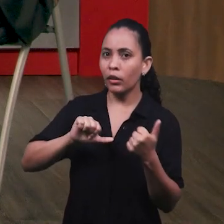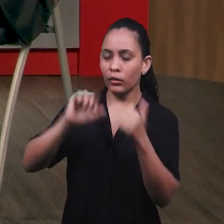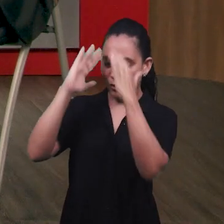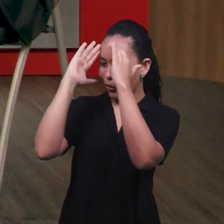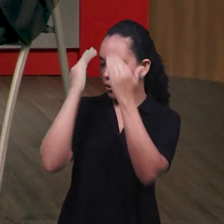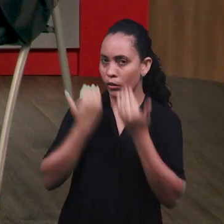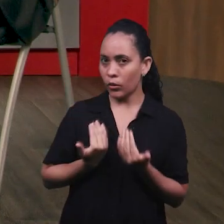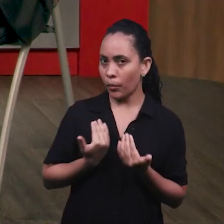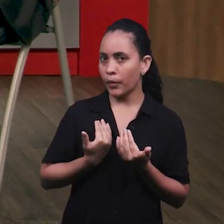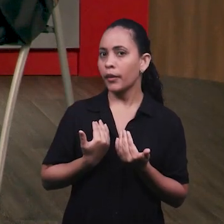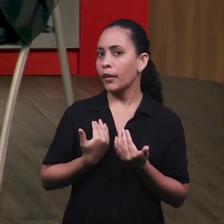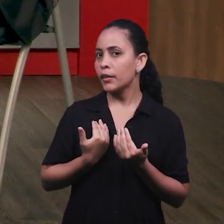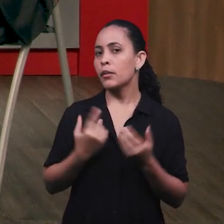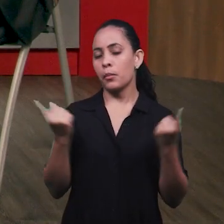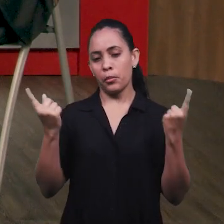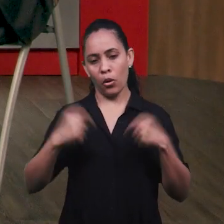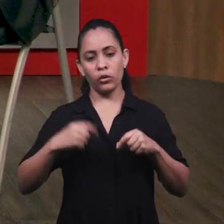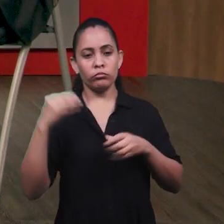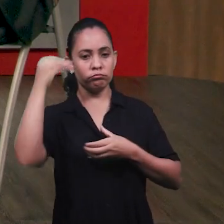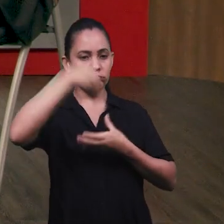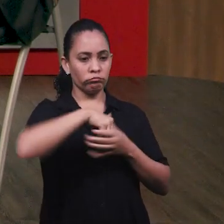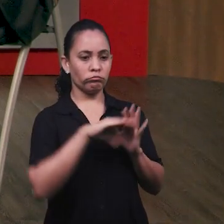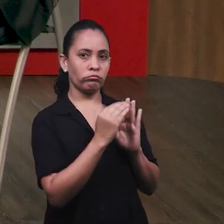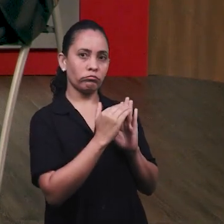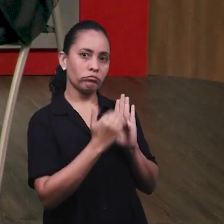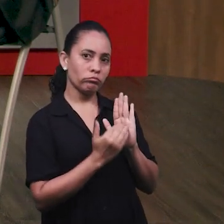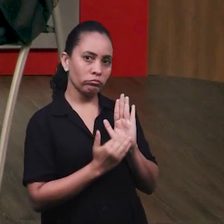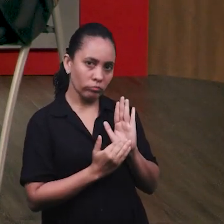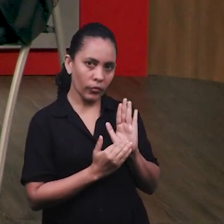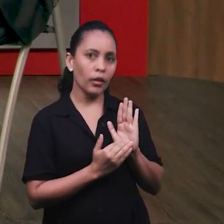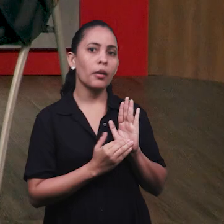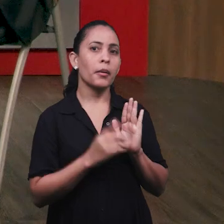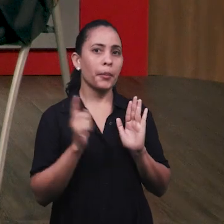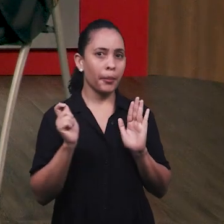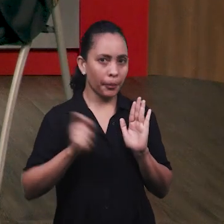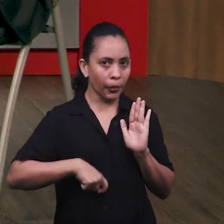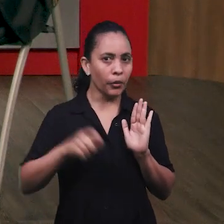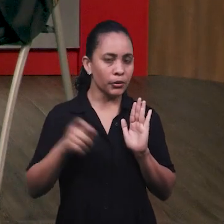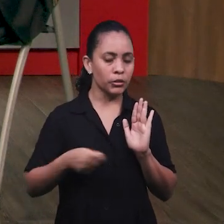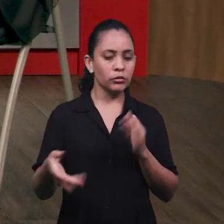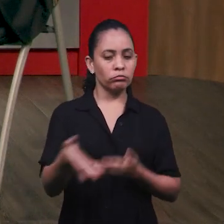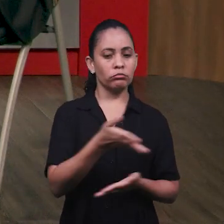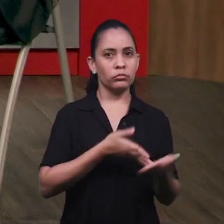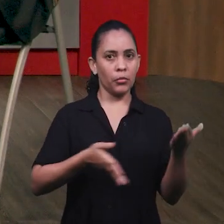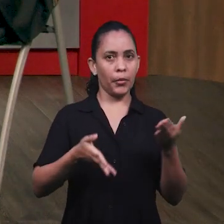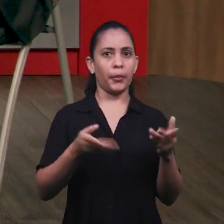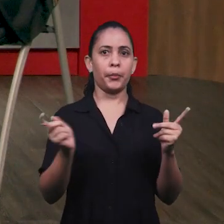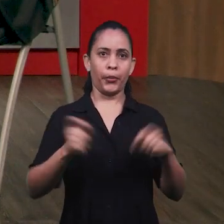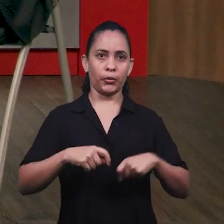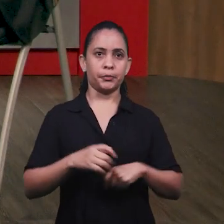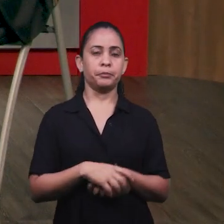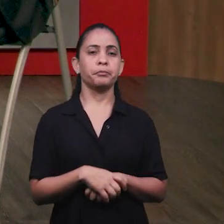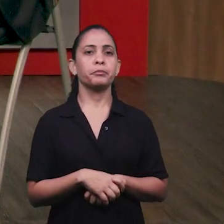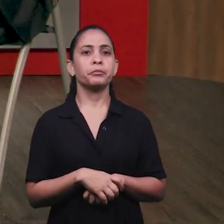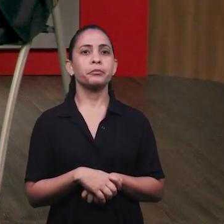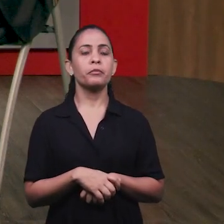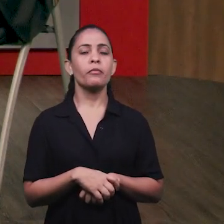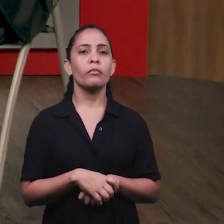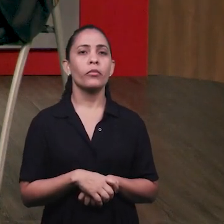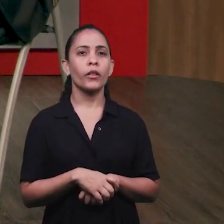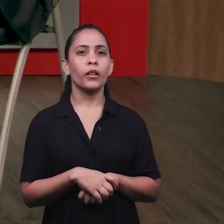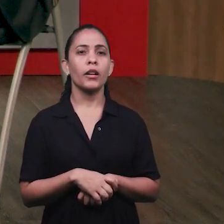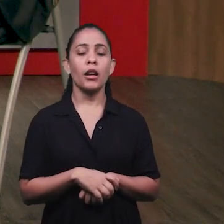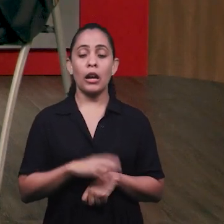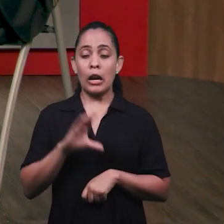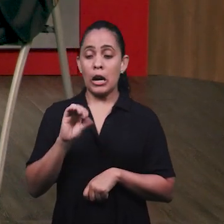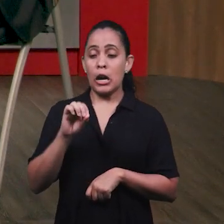obviamente, então você pode prever você pode prever na convenção do condomínio, né? Exatamente. A convenção e o